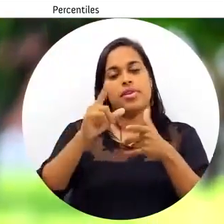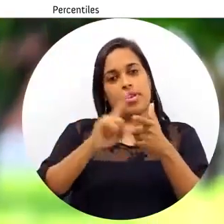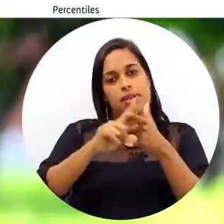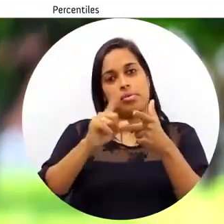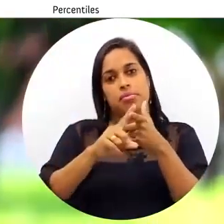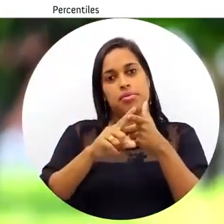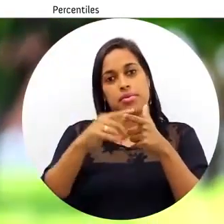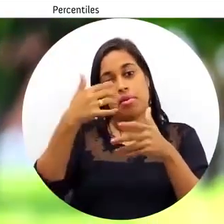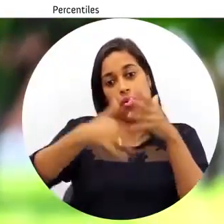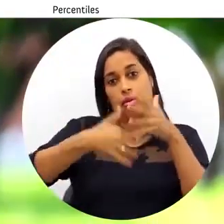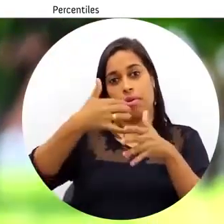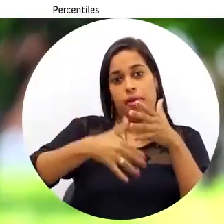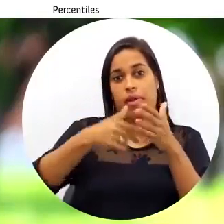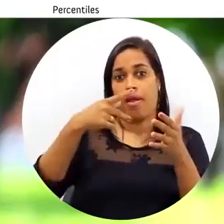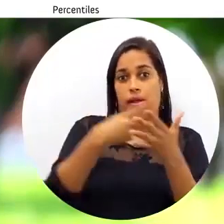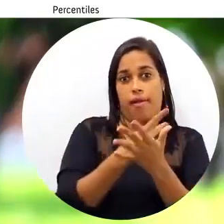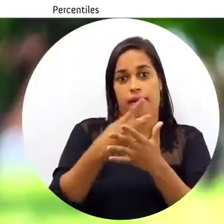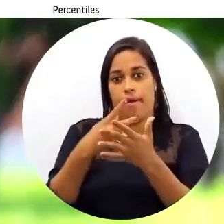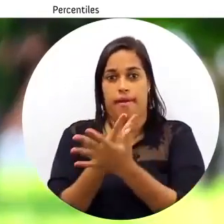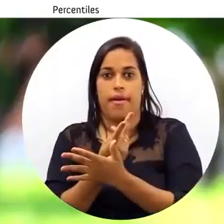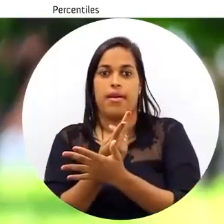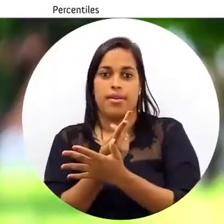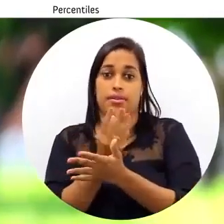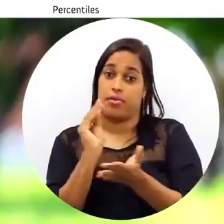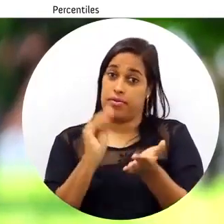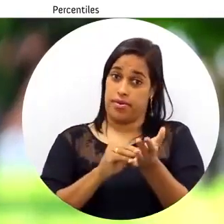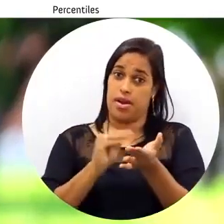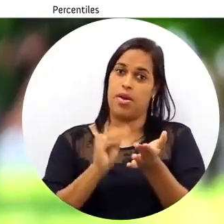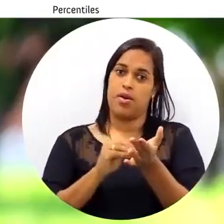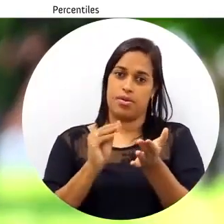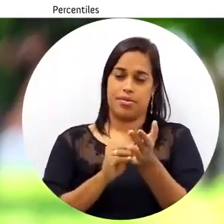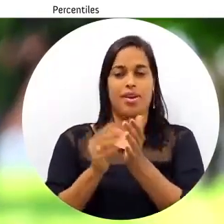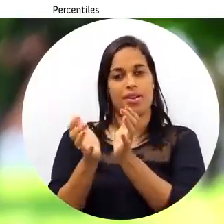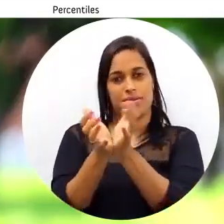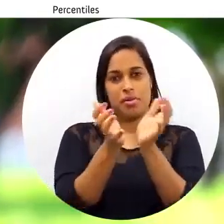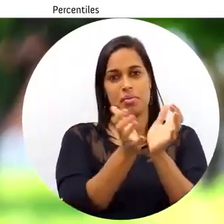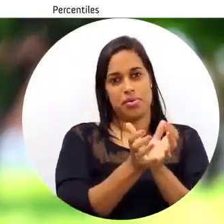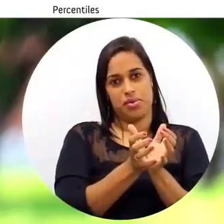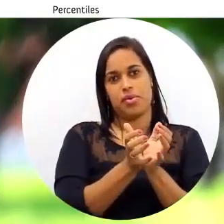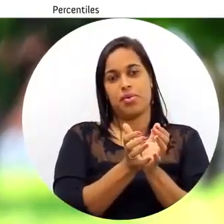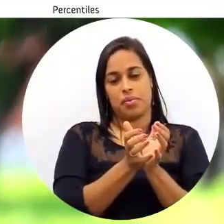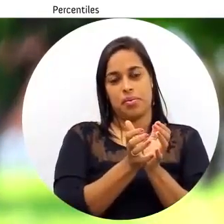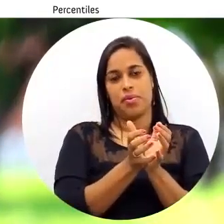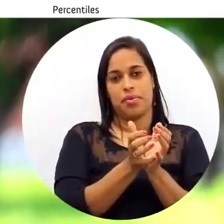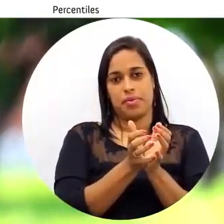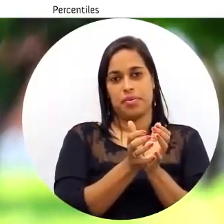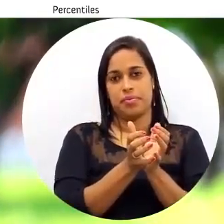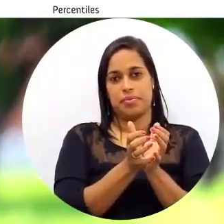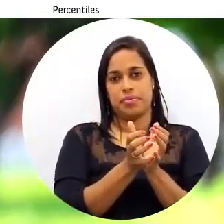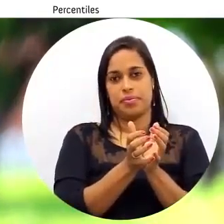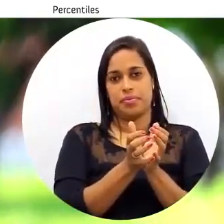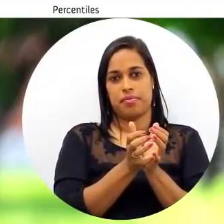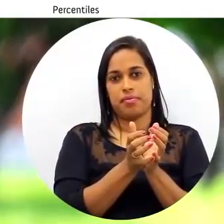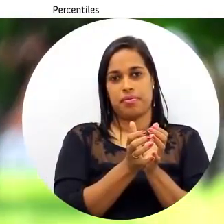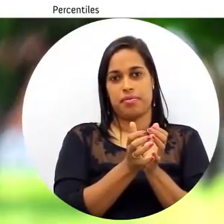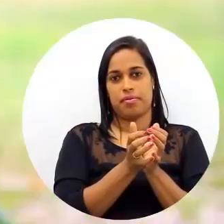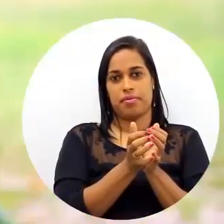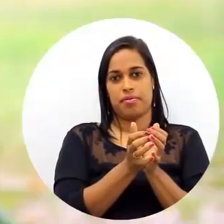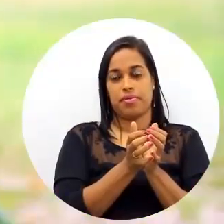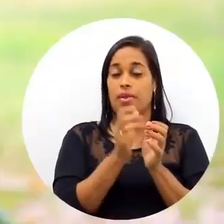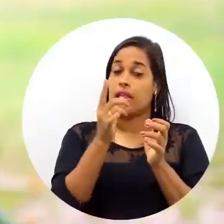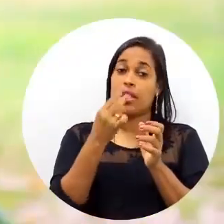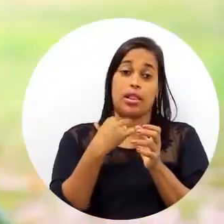confusão e a gente acabar se confundindo e aplicar os dados corretos, porém, para o público incorreto.